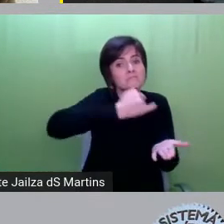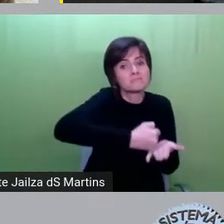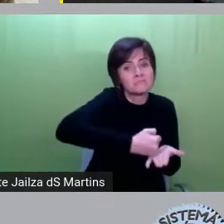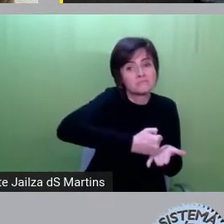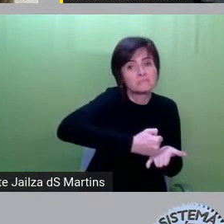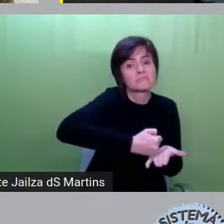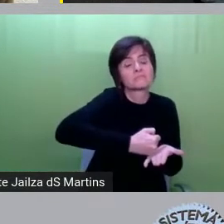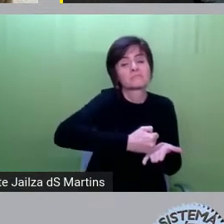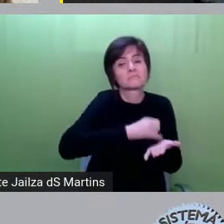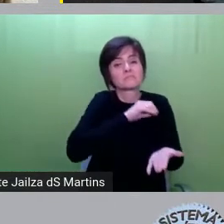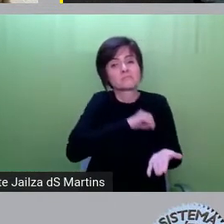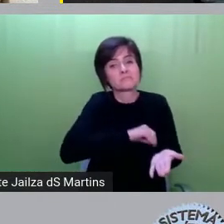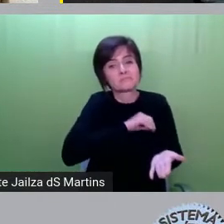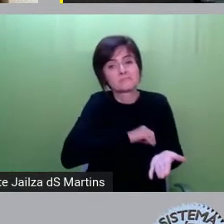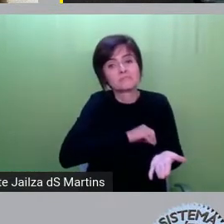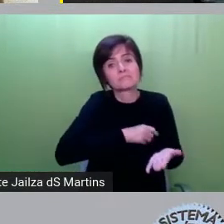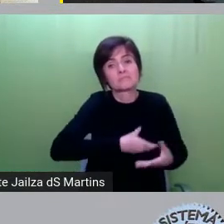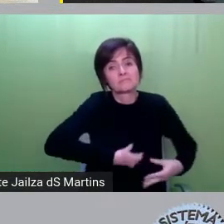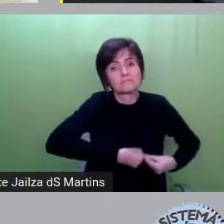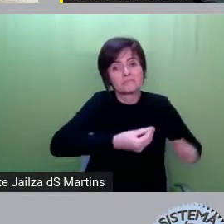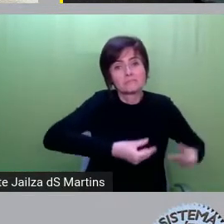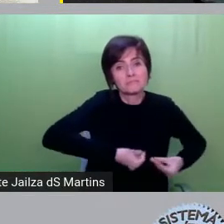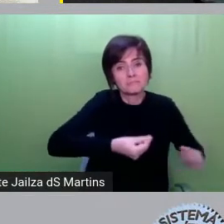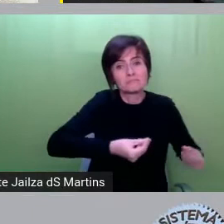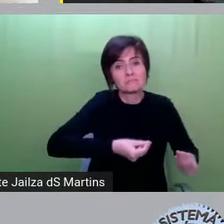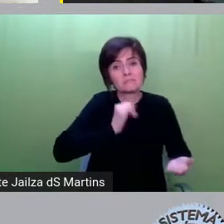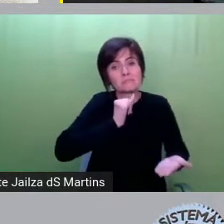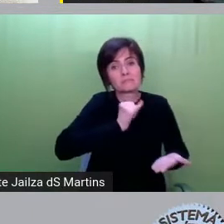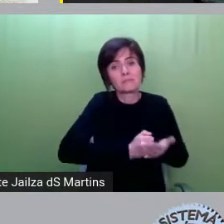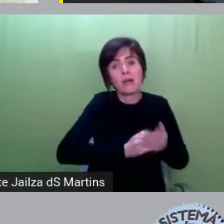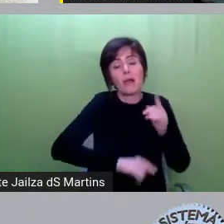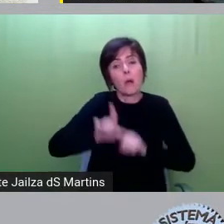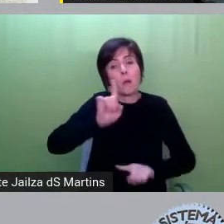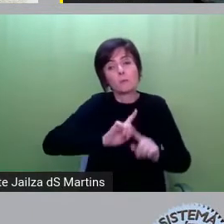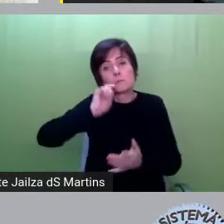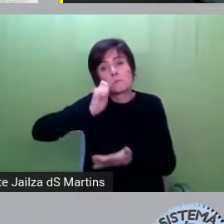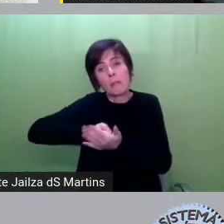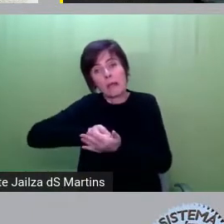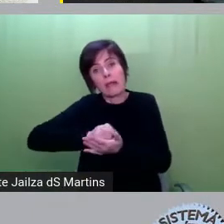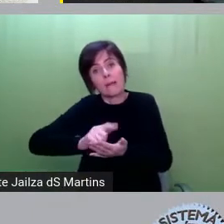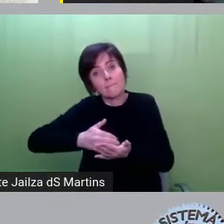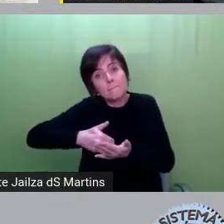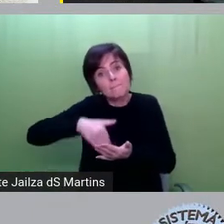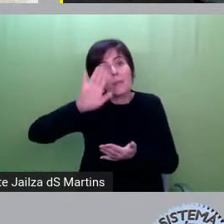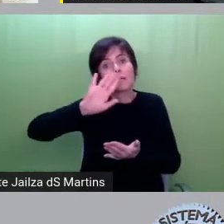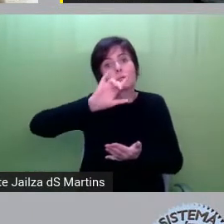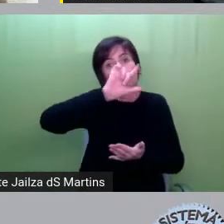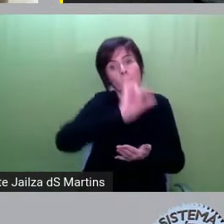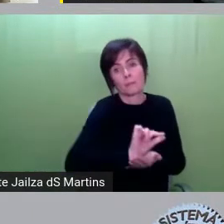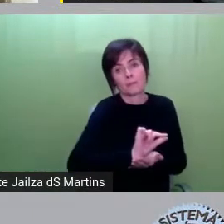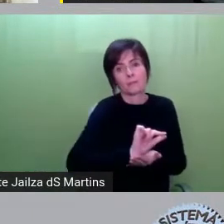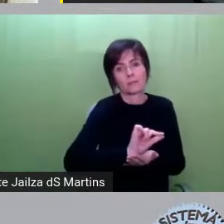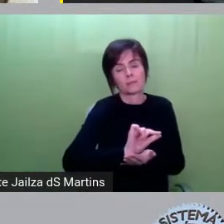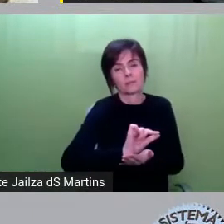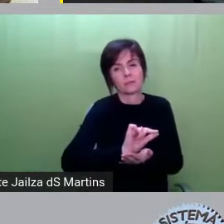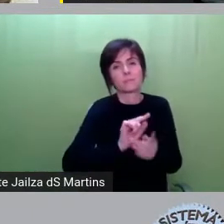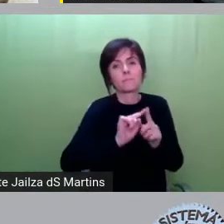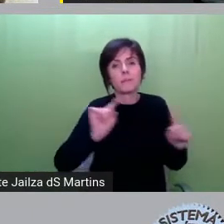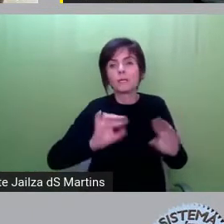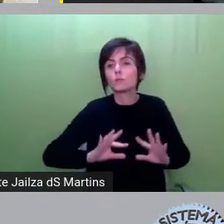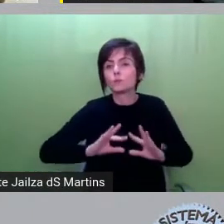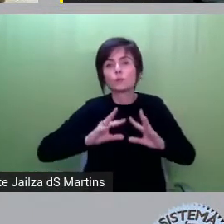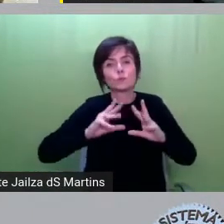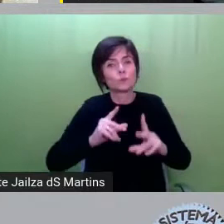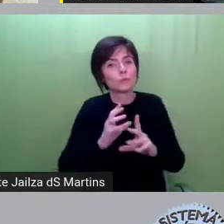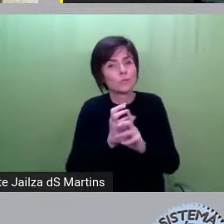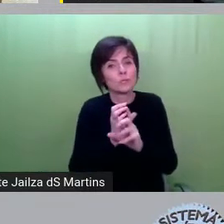renda, imposto sobre consumo, os pagas mais outro mesmo. Mas, rigor, toda a receita é resultado